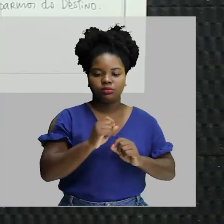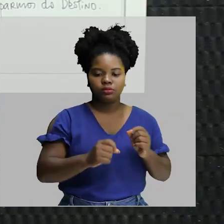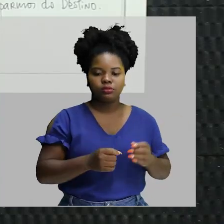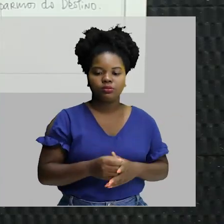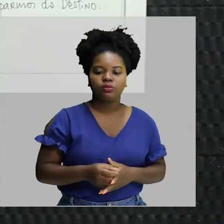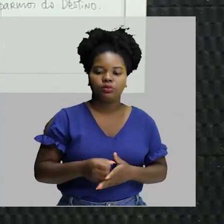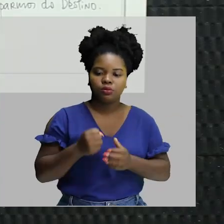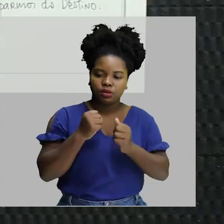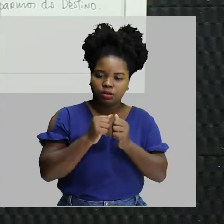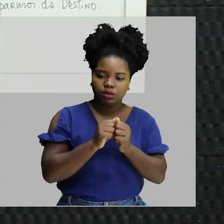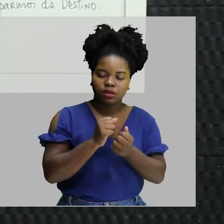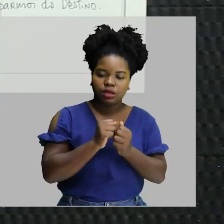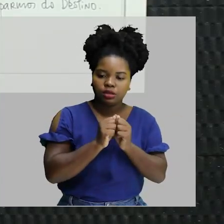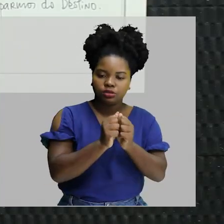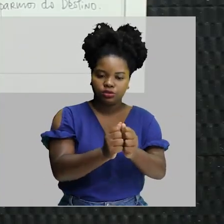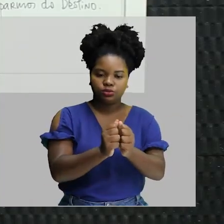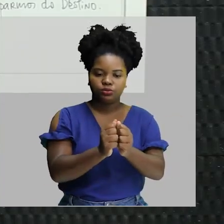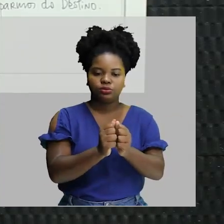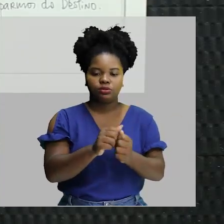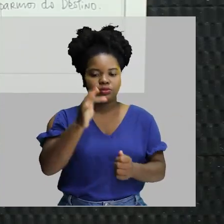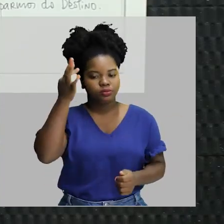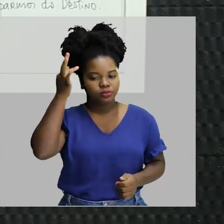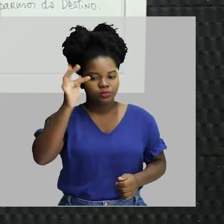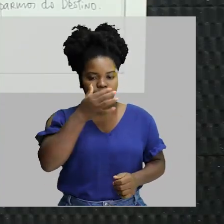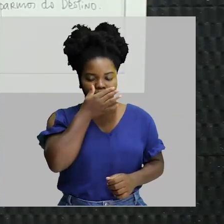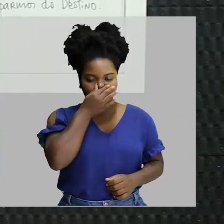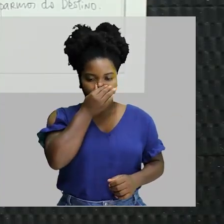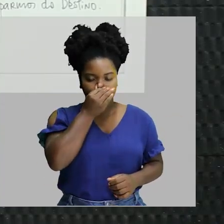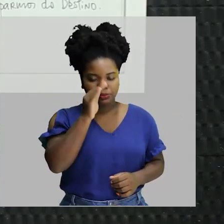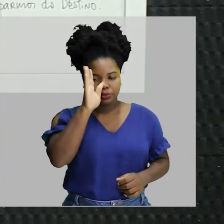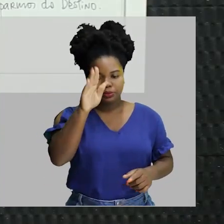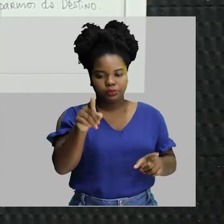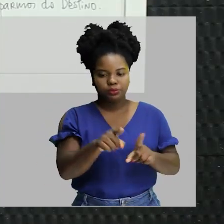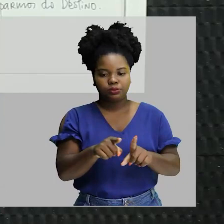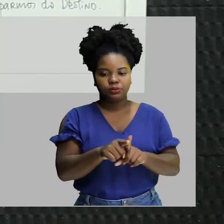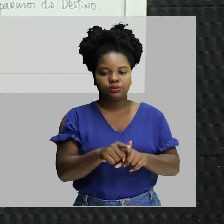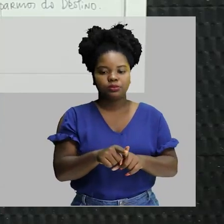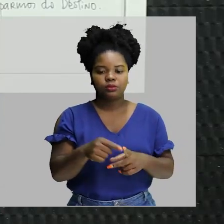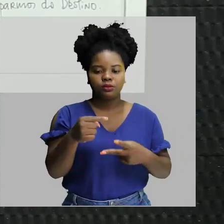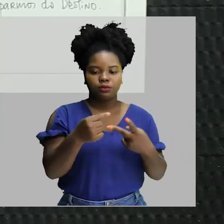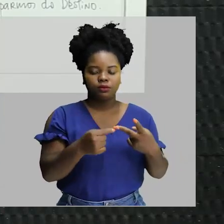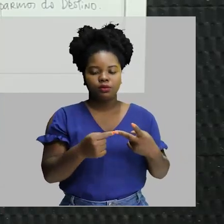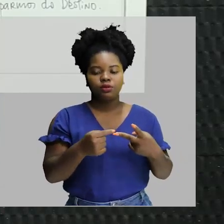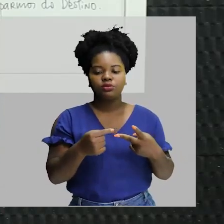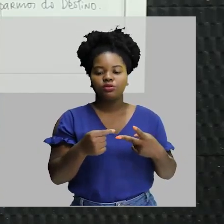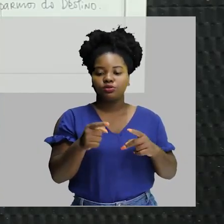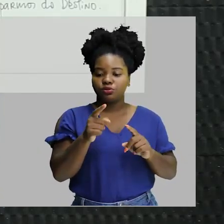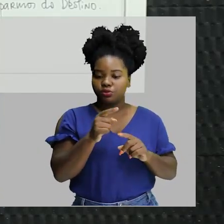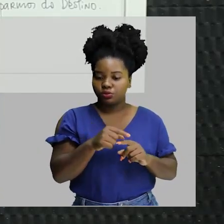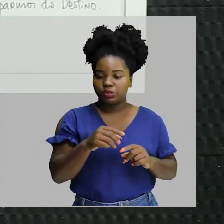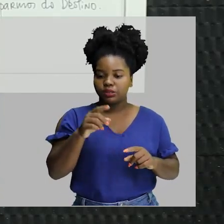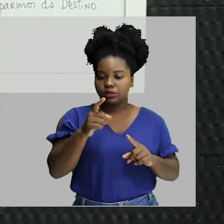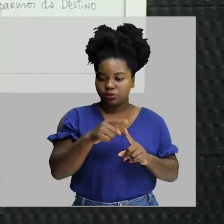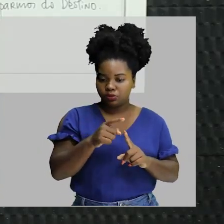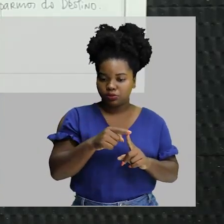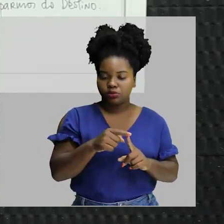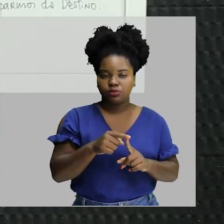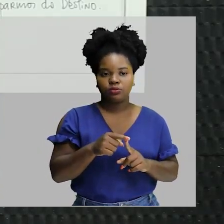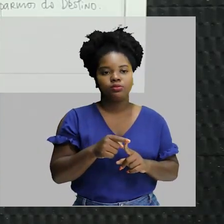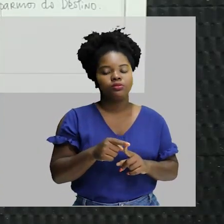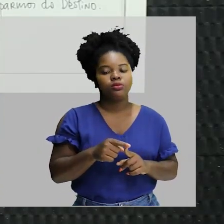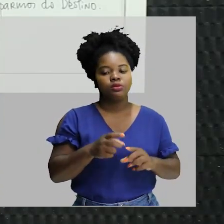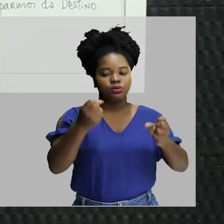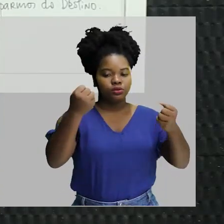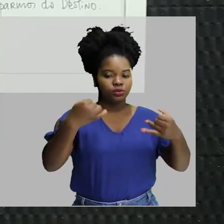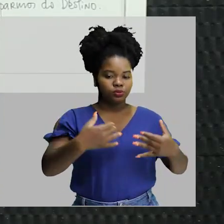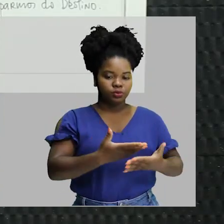humanidade, da própria filosofia. Tá? E aqui, principalmente nos seus dois momentos, que são